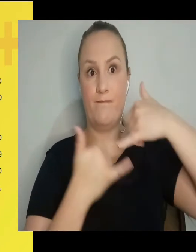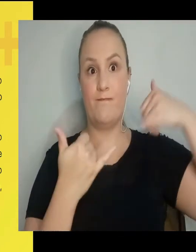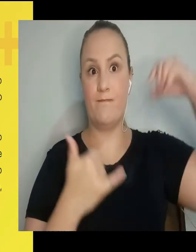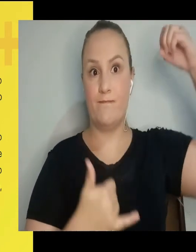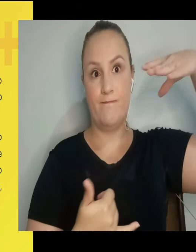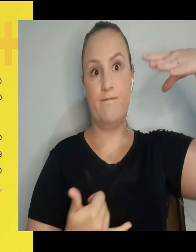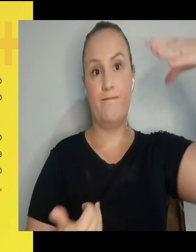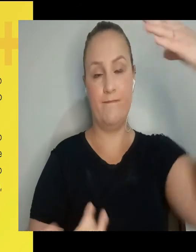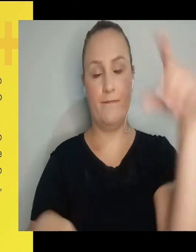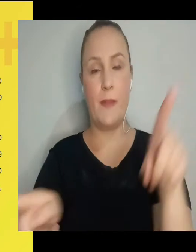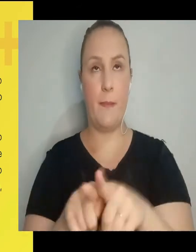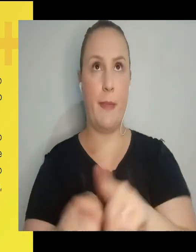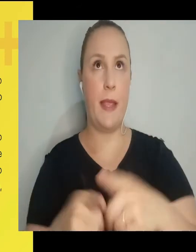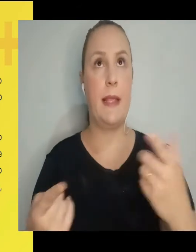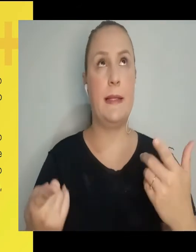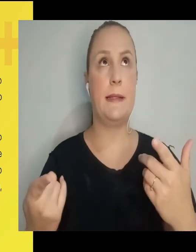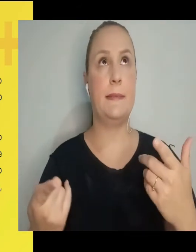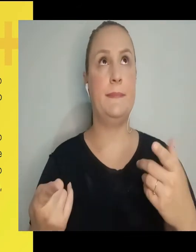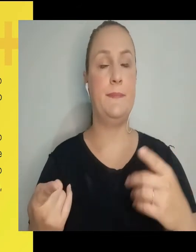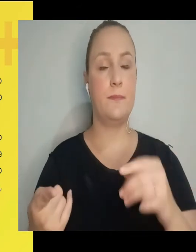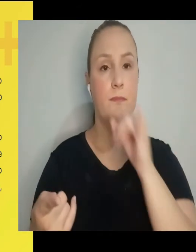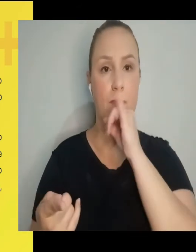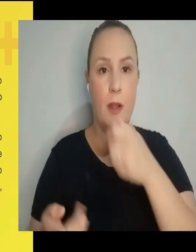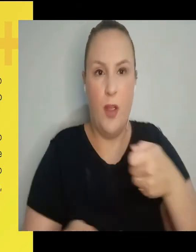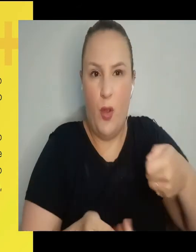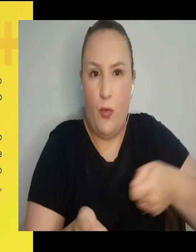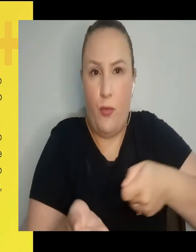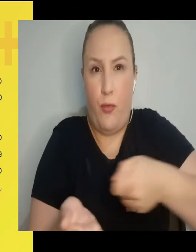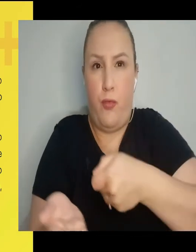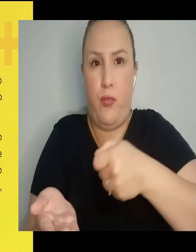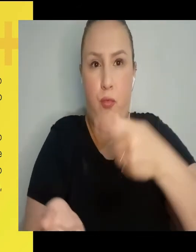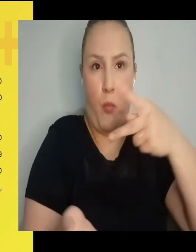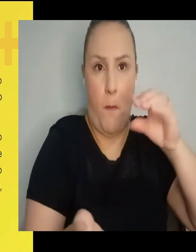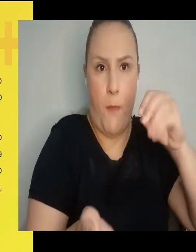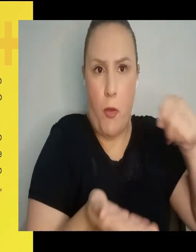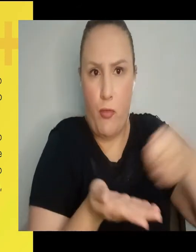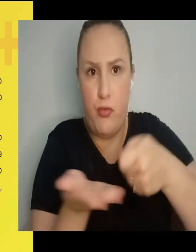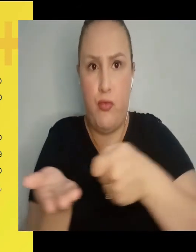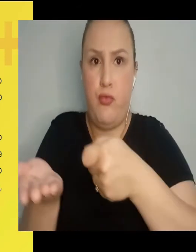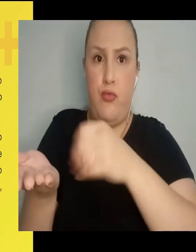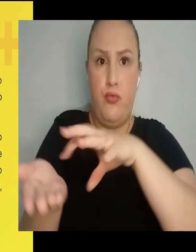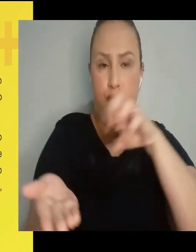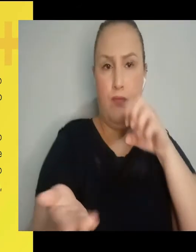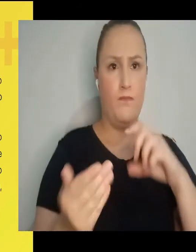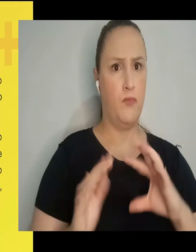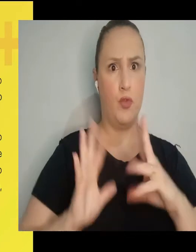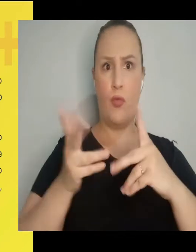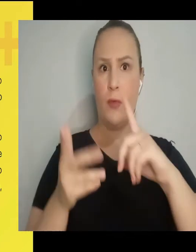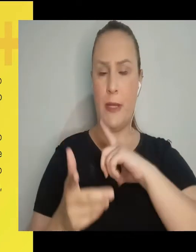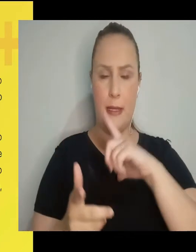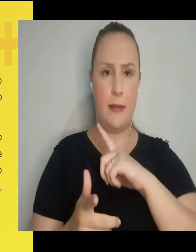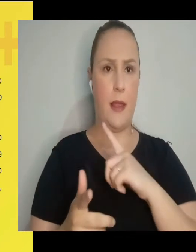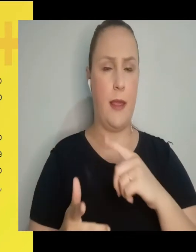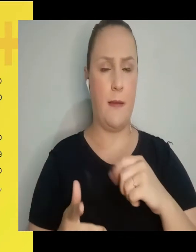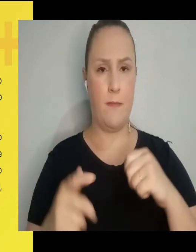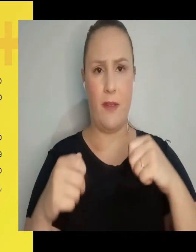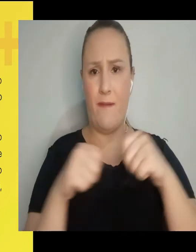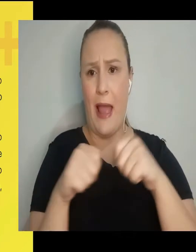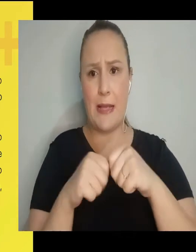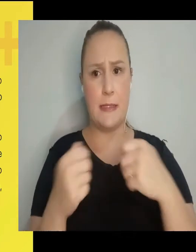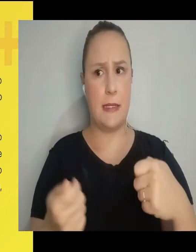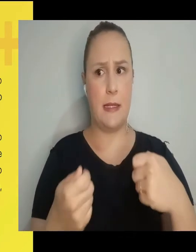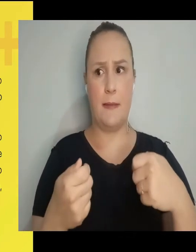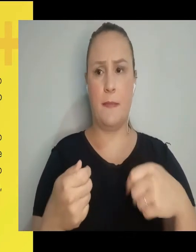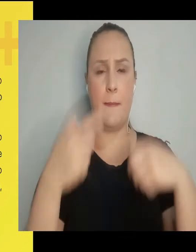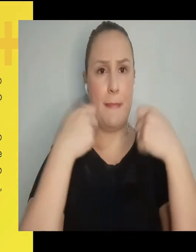ela nos fornece a luz, quando a gente liga, por exemplo, um aspirador de pó, né? Tudo que envolve